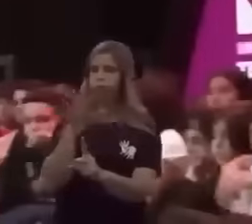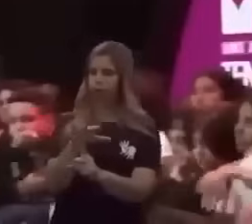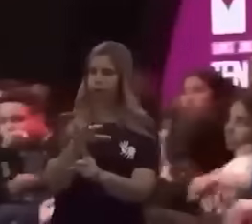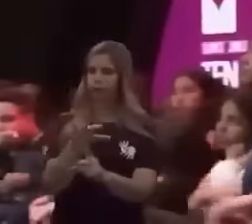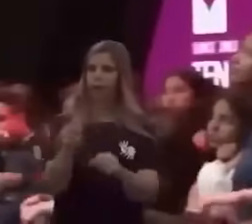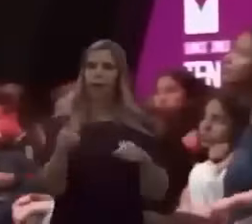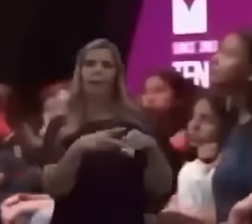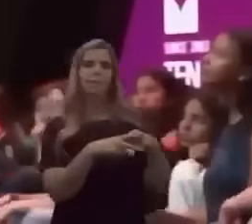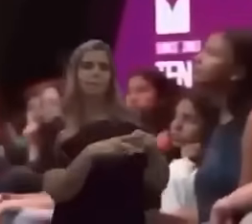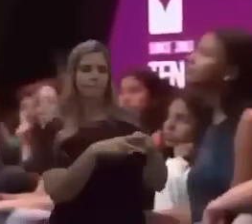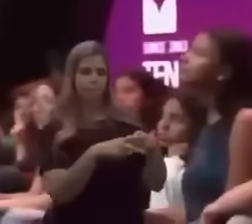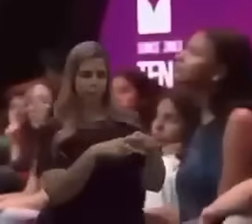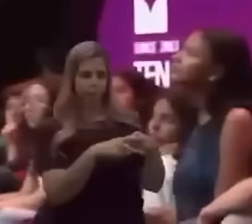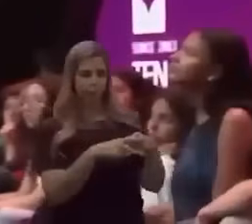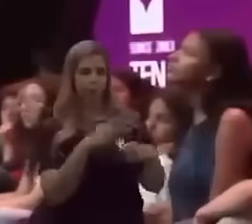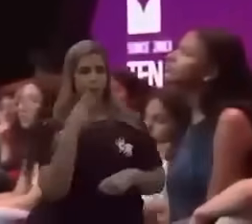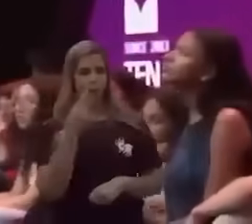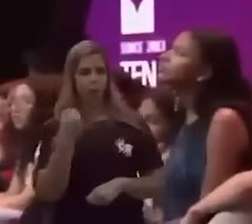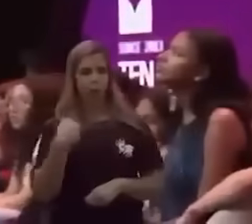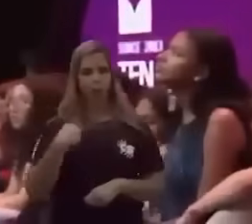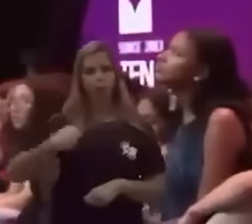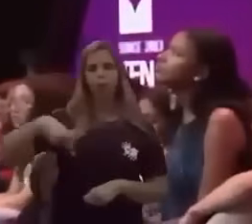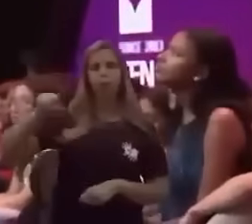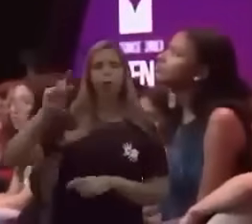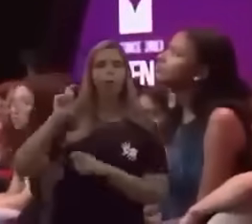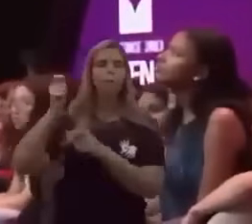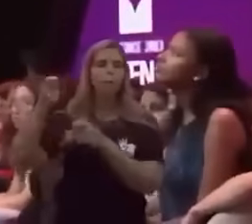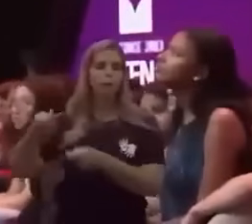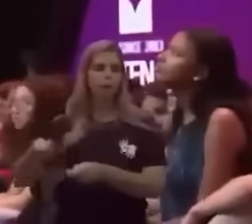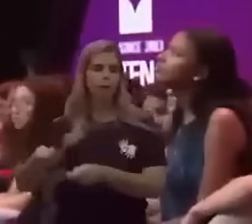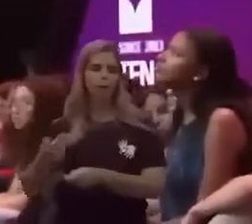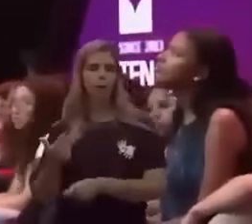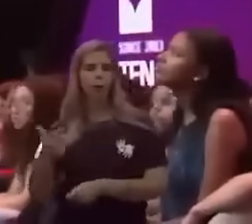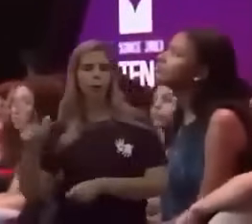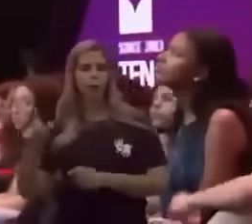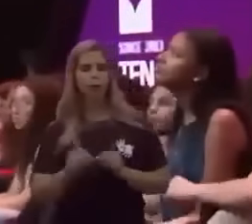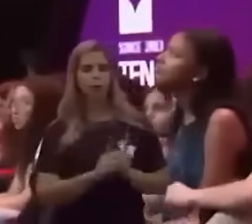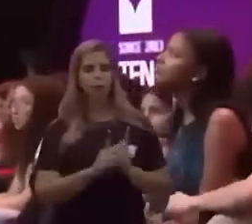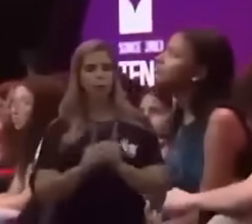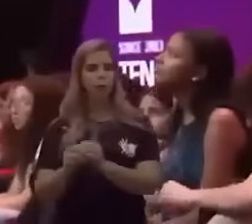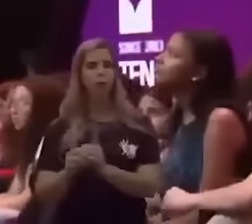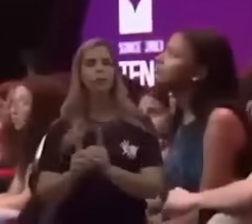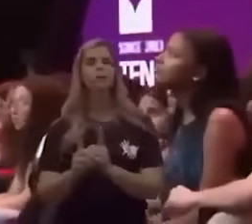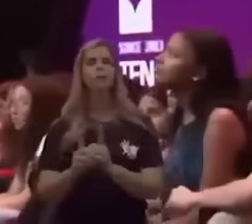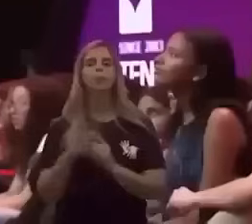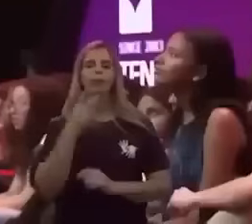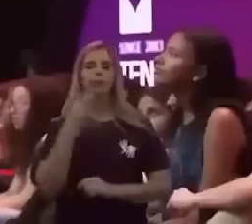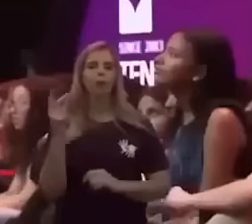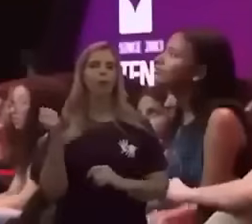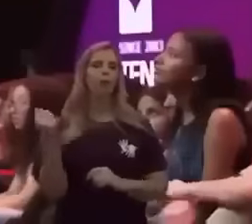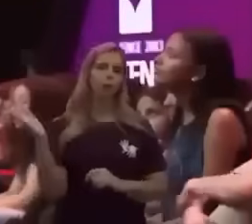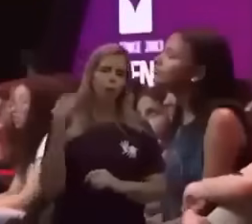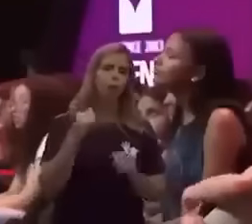Os outros disseram: pois nós vamos contigo. Mas o que significa eu vou pescar? Estou